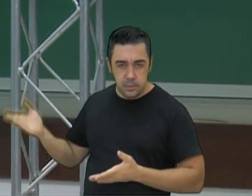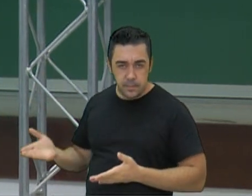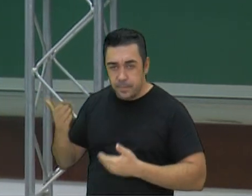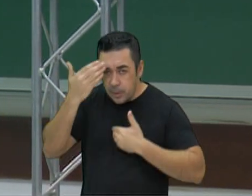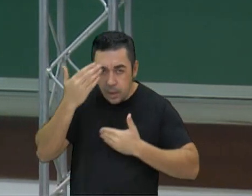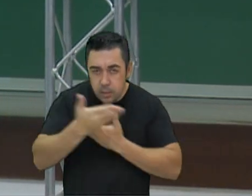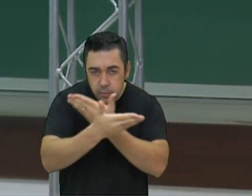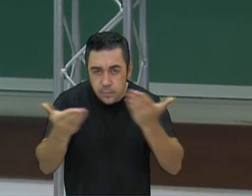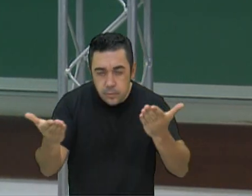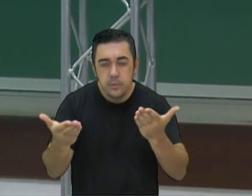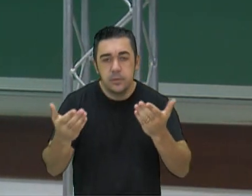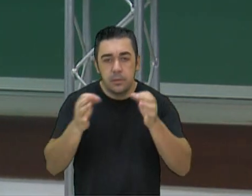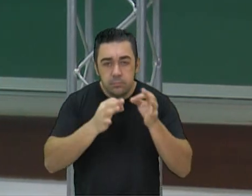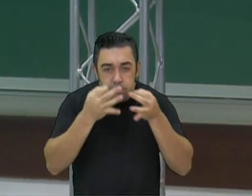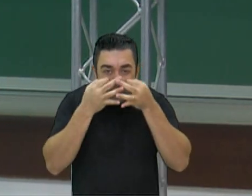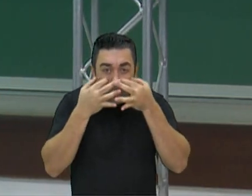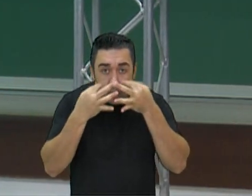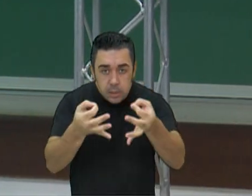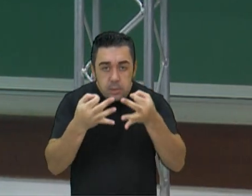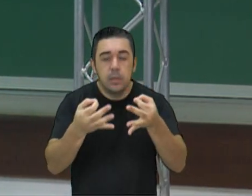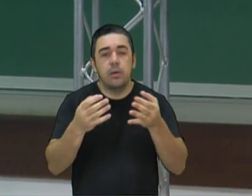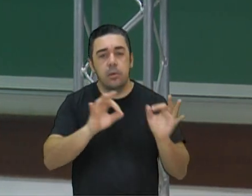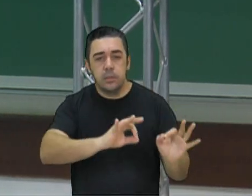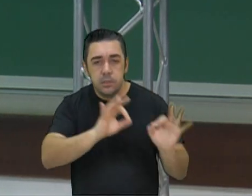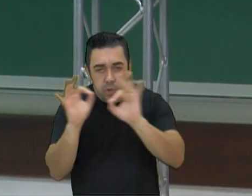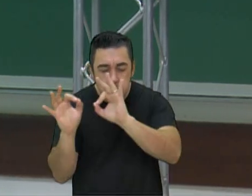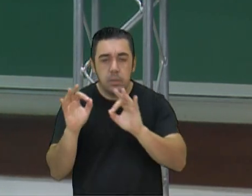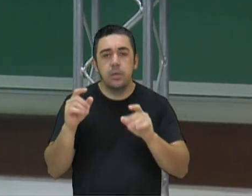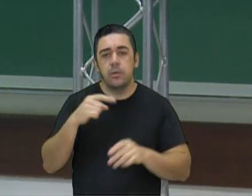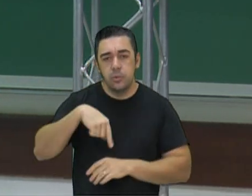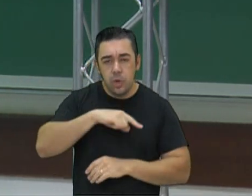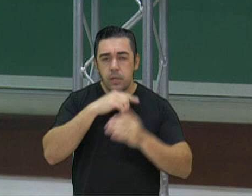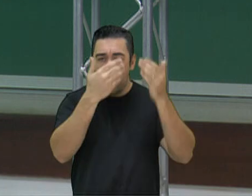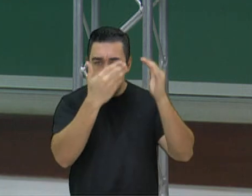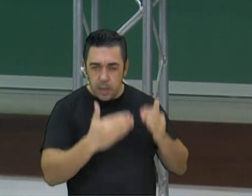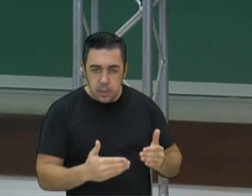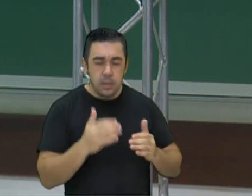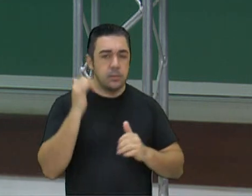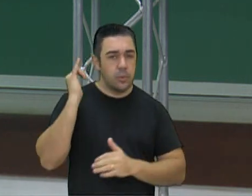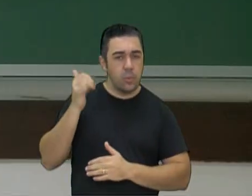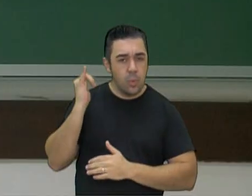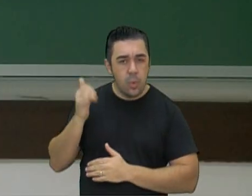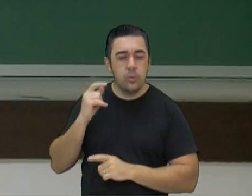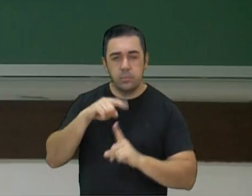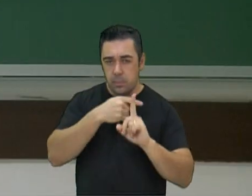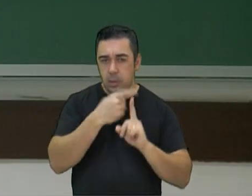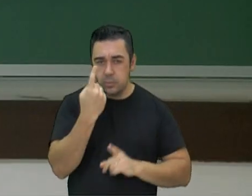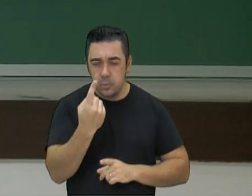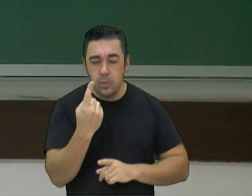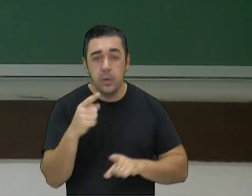aí a participação de todos. A gente fez um pouquinho de análise dos contos, né? De mais um